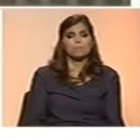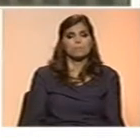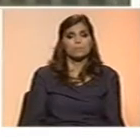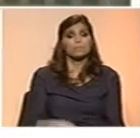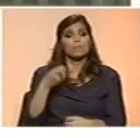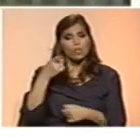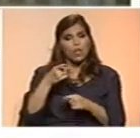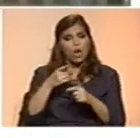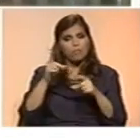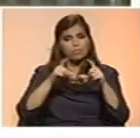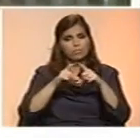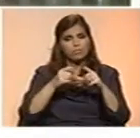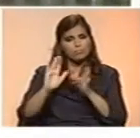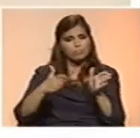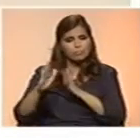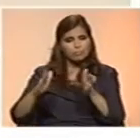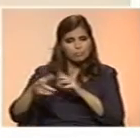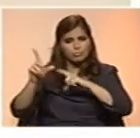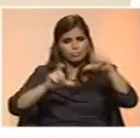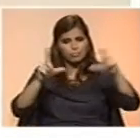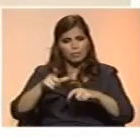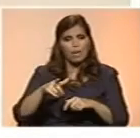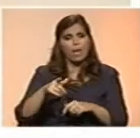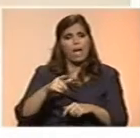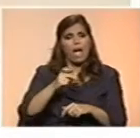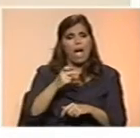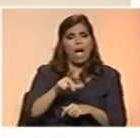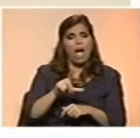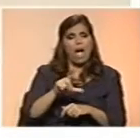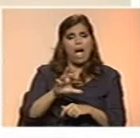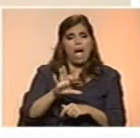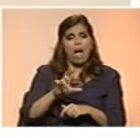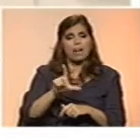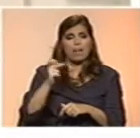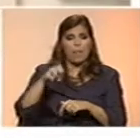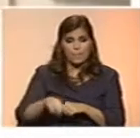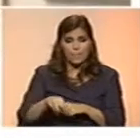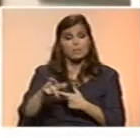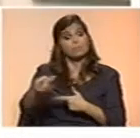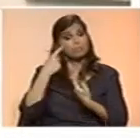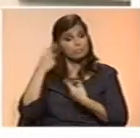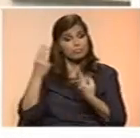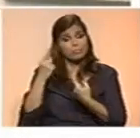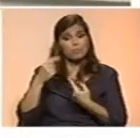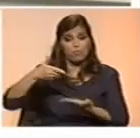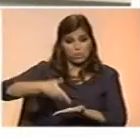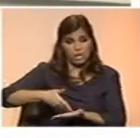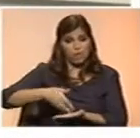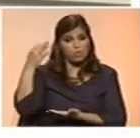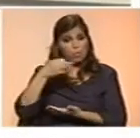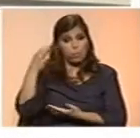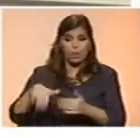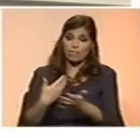9 séries fotográficas produzidas pela fotógrafa Arlam Shibli estão expostas na Fundação de Serralves no Porto